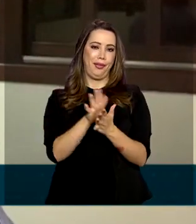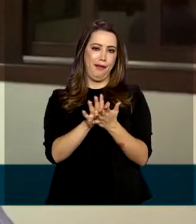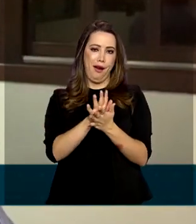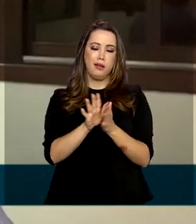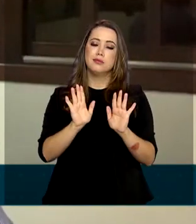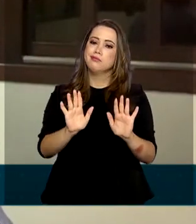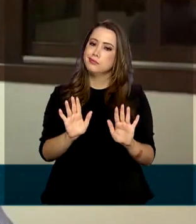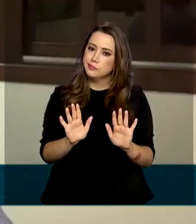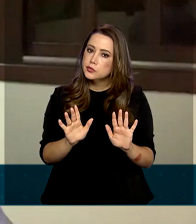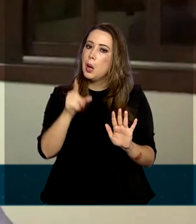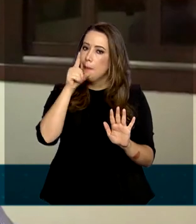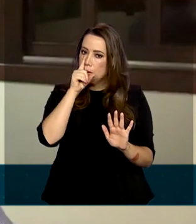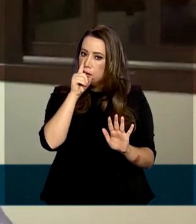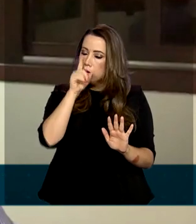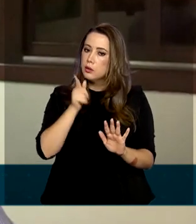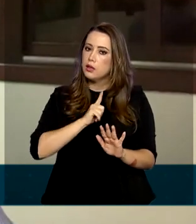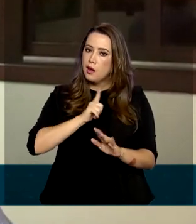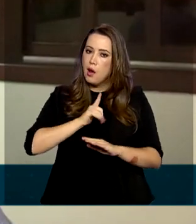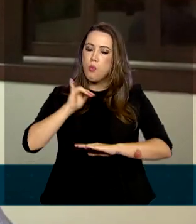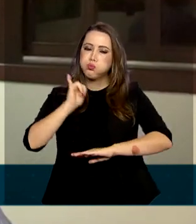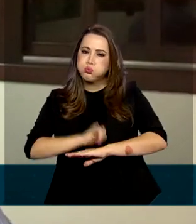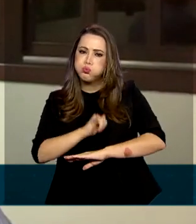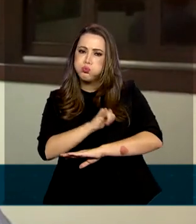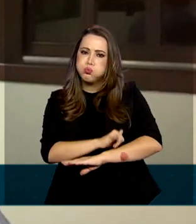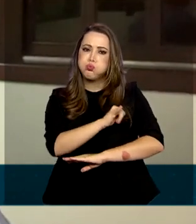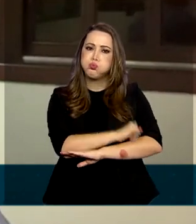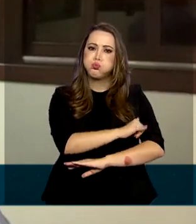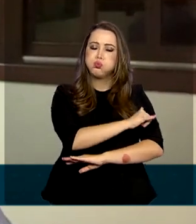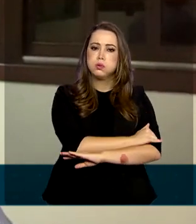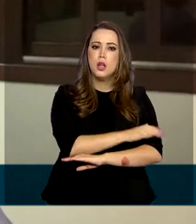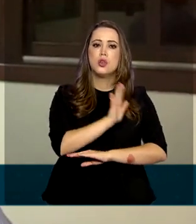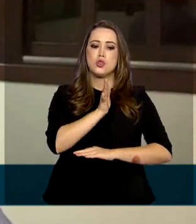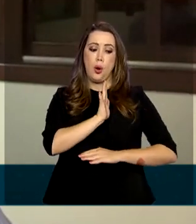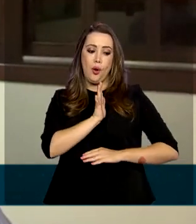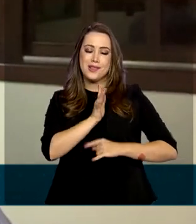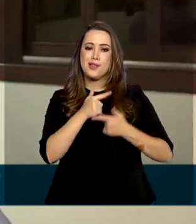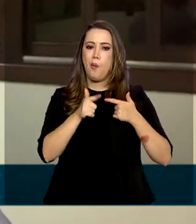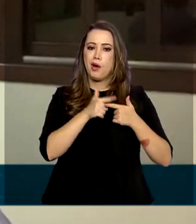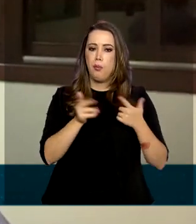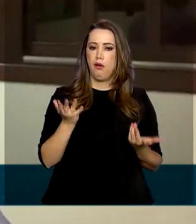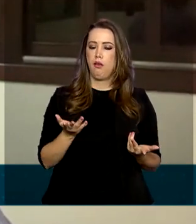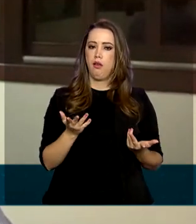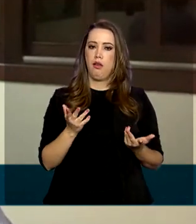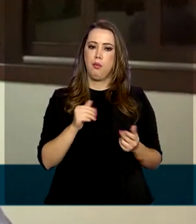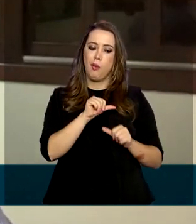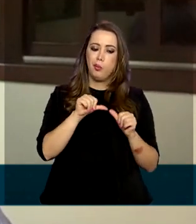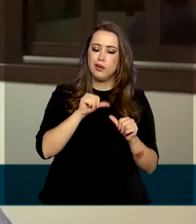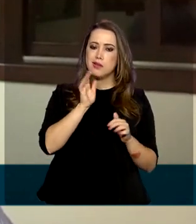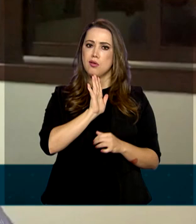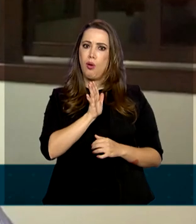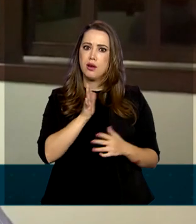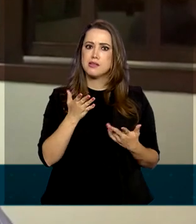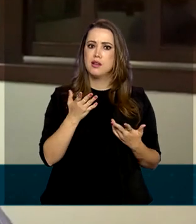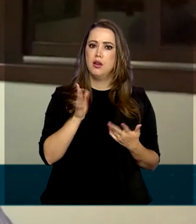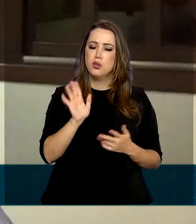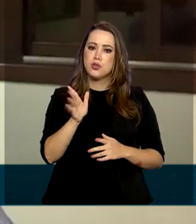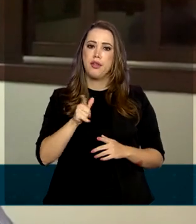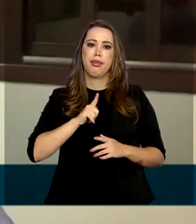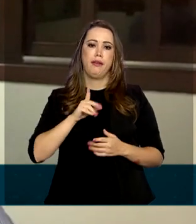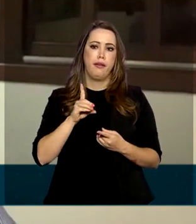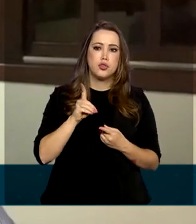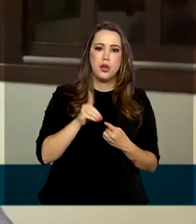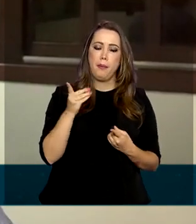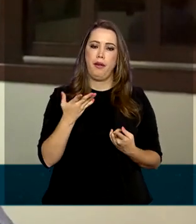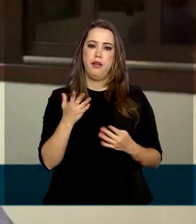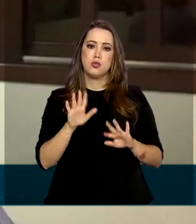ter risco. Muita criança obesa já tem hipertensão, tem alterações cardíacas, tem diabetes